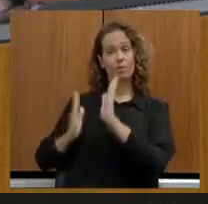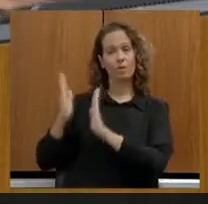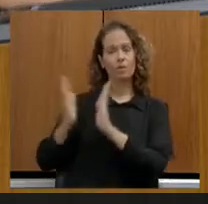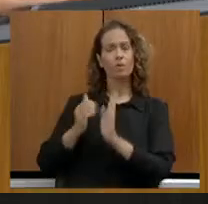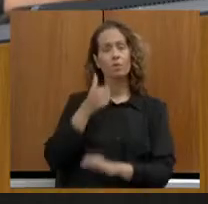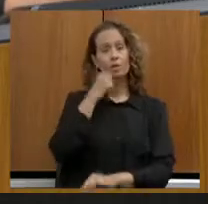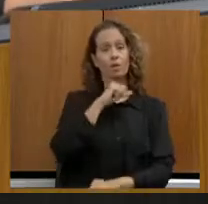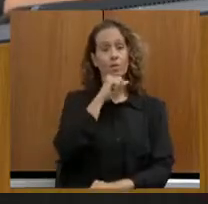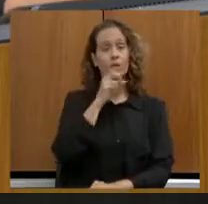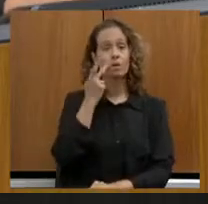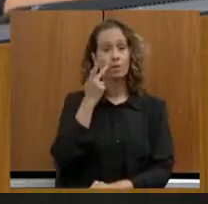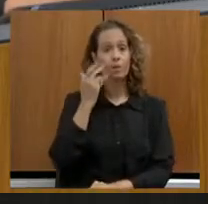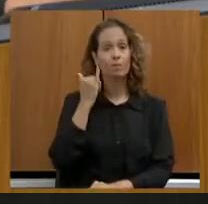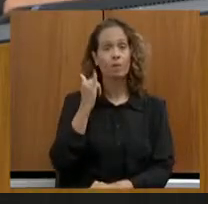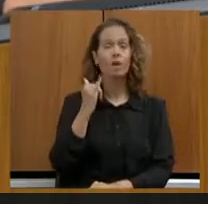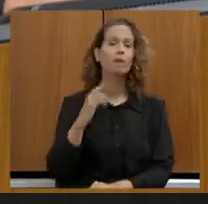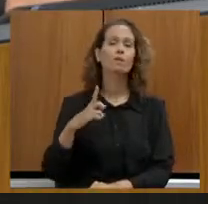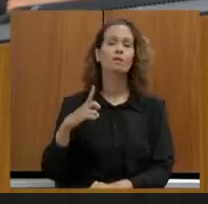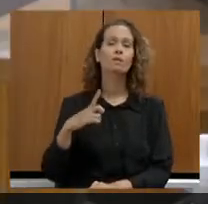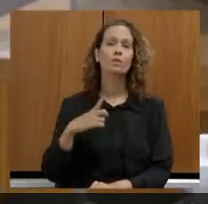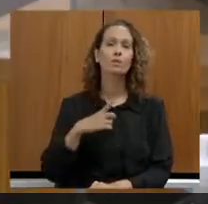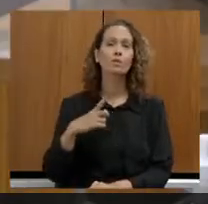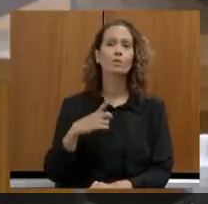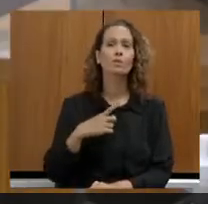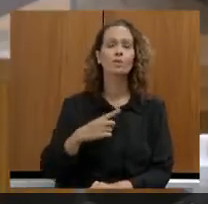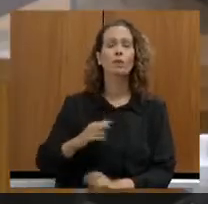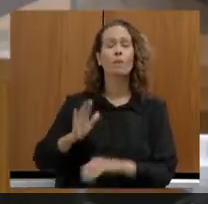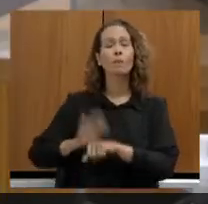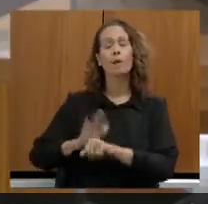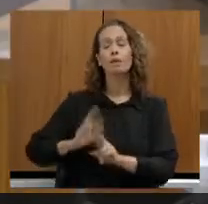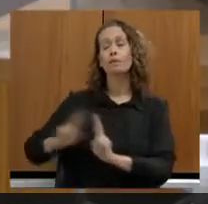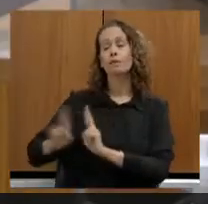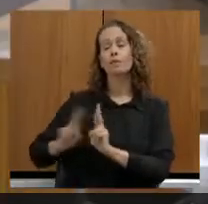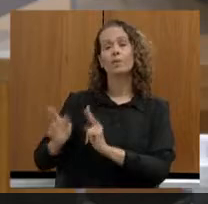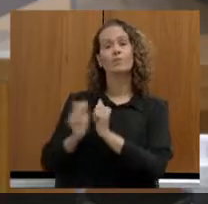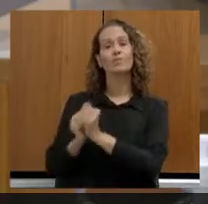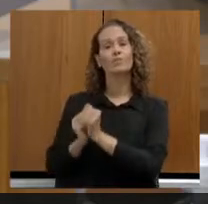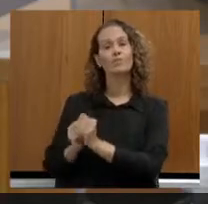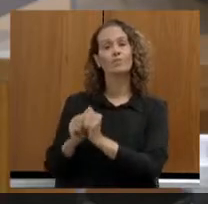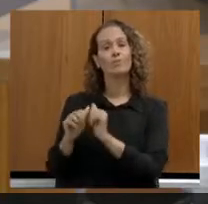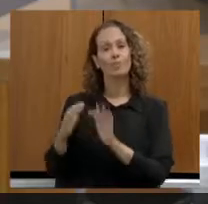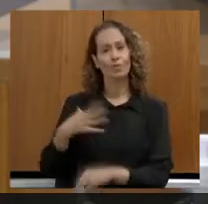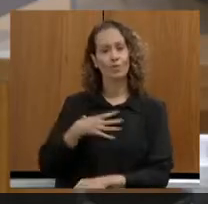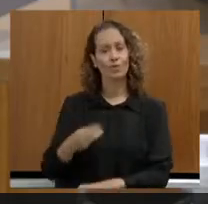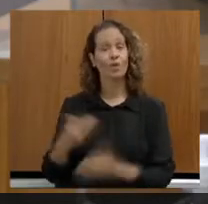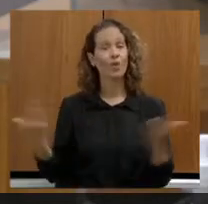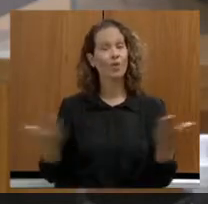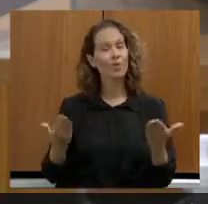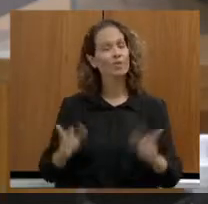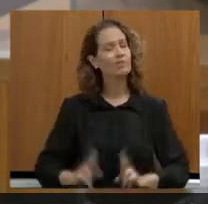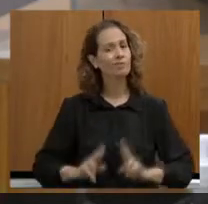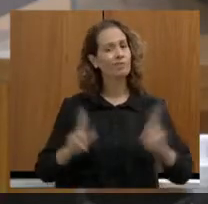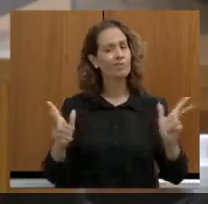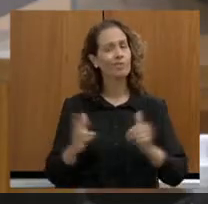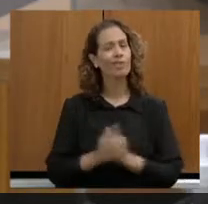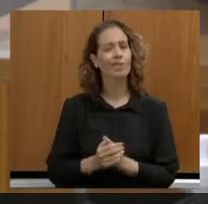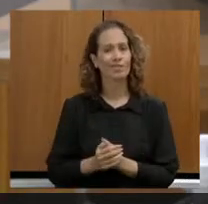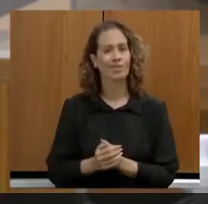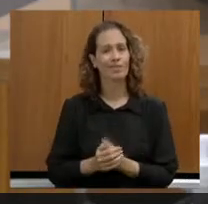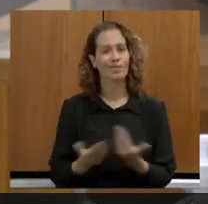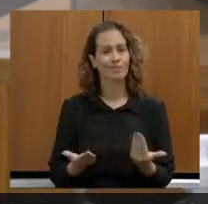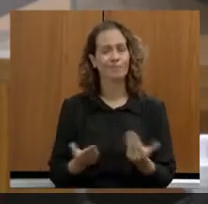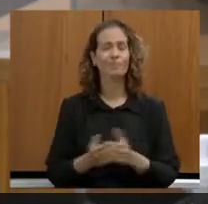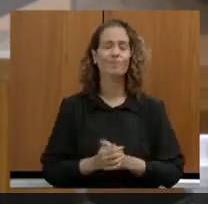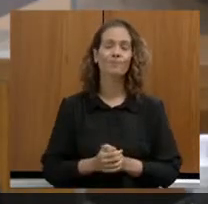praticamente tinha uma um envolvimento muito grande com os filhos e hoje não existe mais esse essa questão